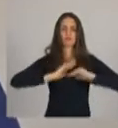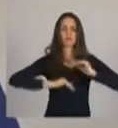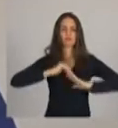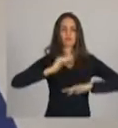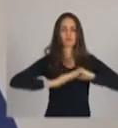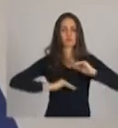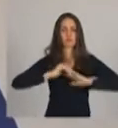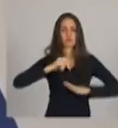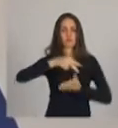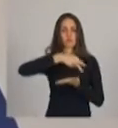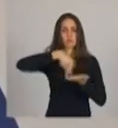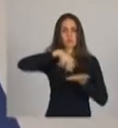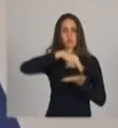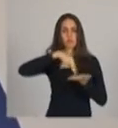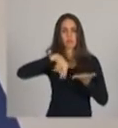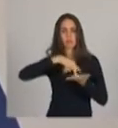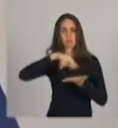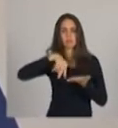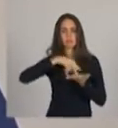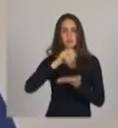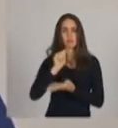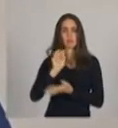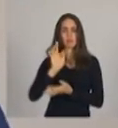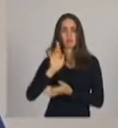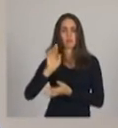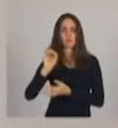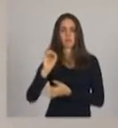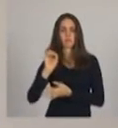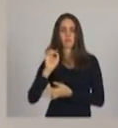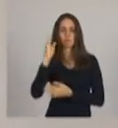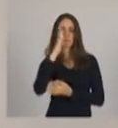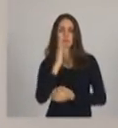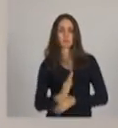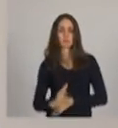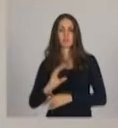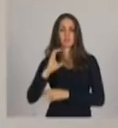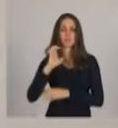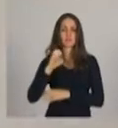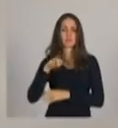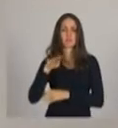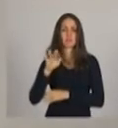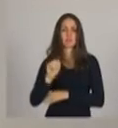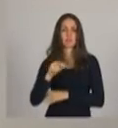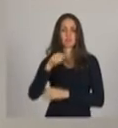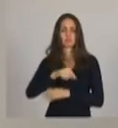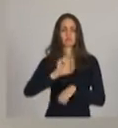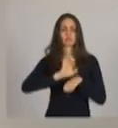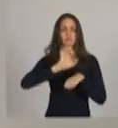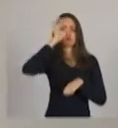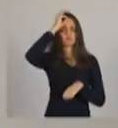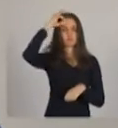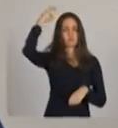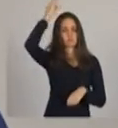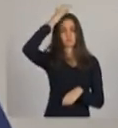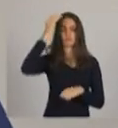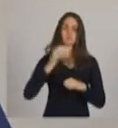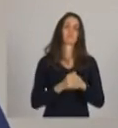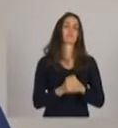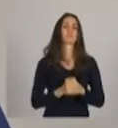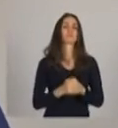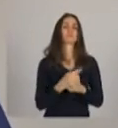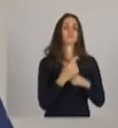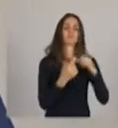dança afro-brasileira cênica aqui no nosso estado. Em